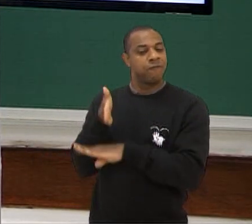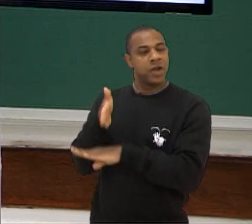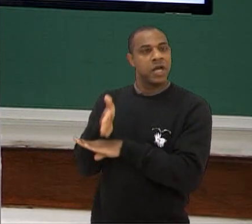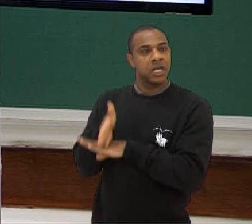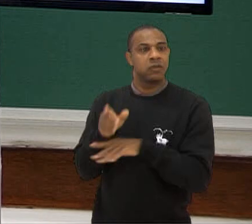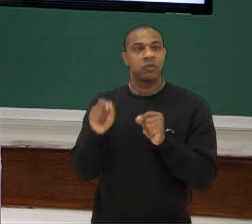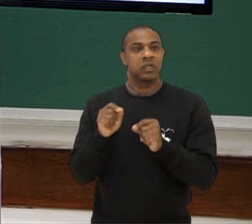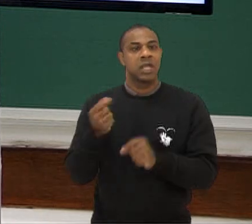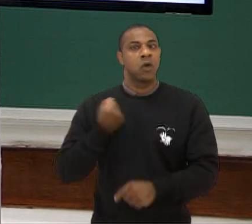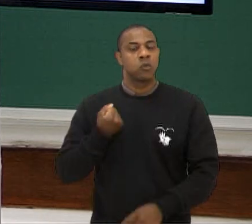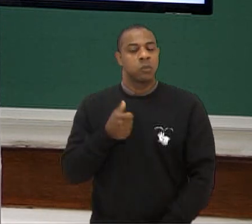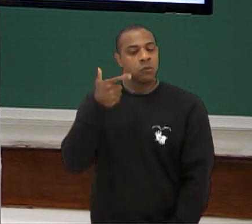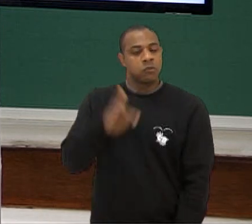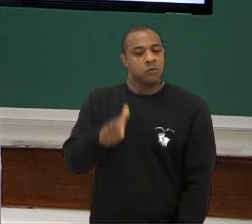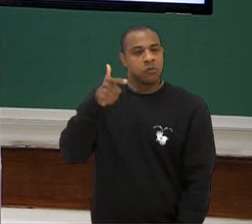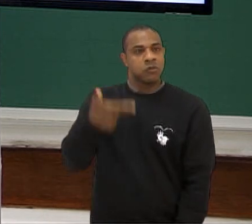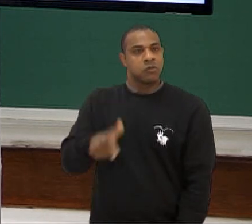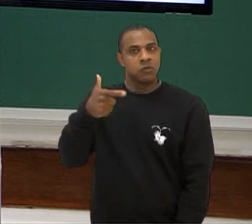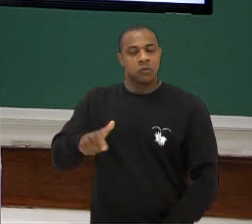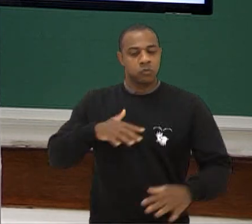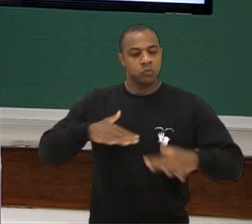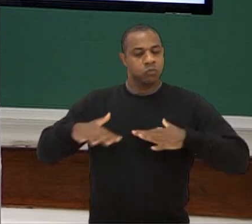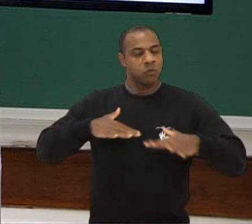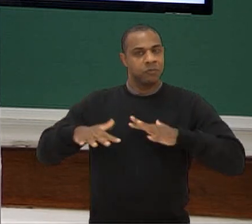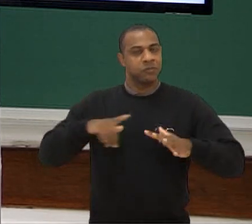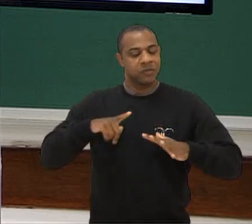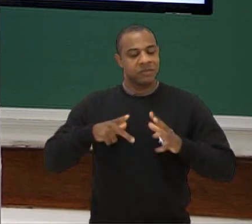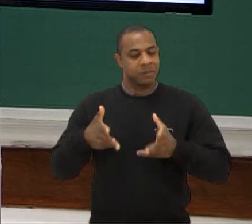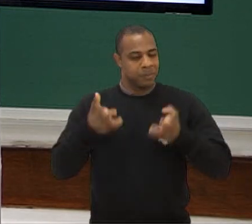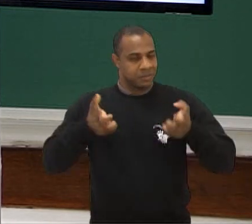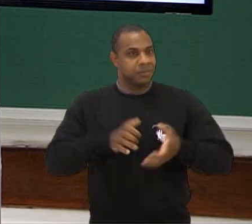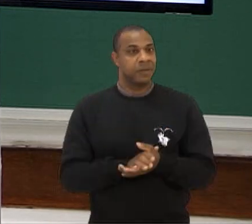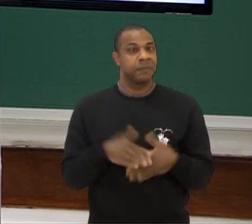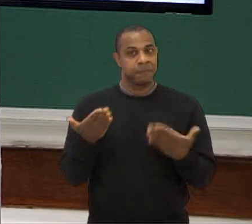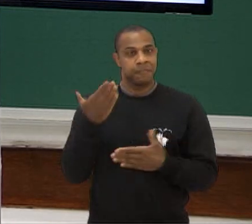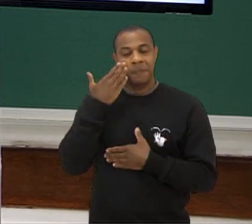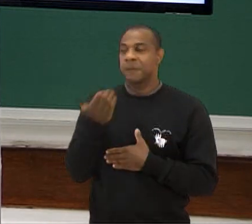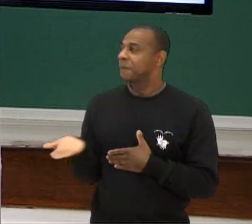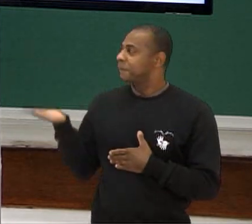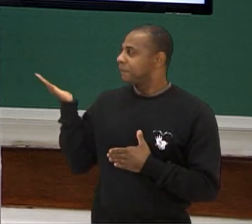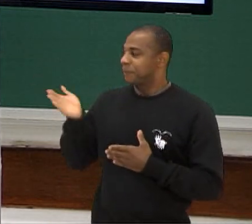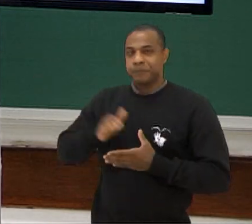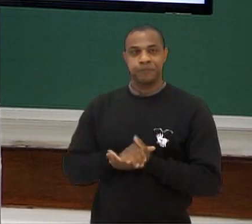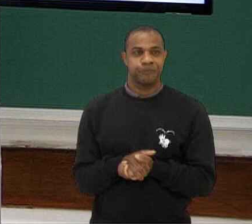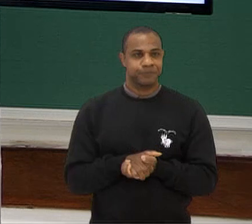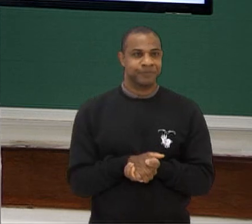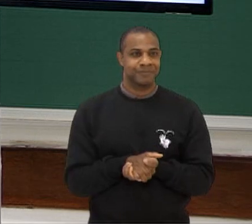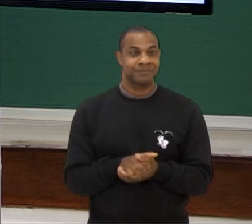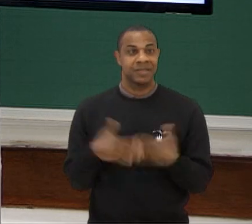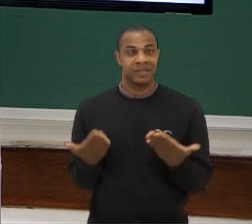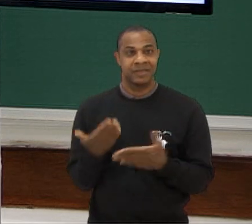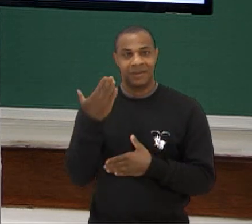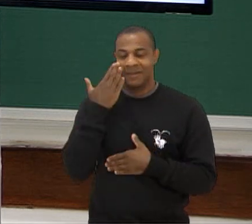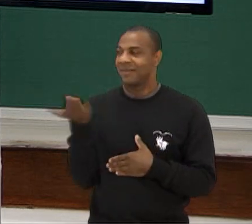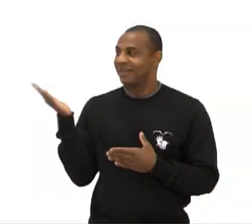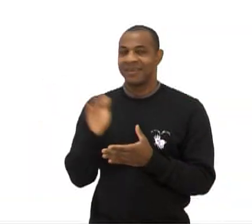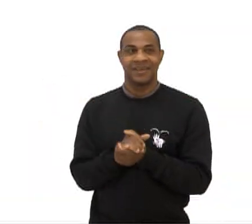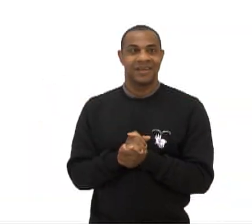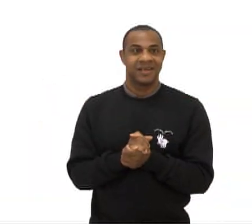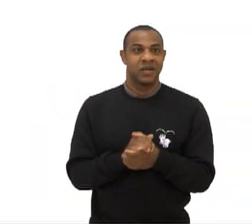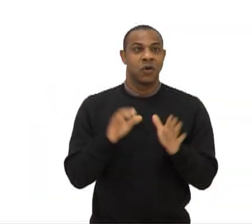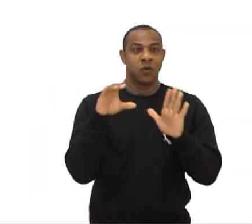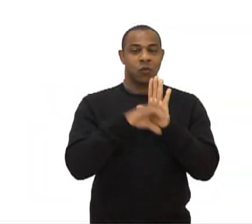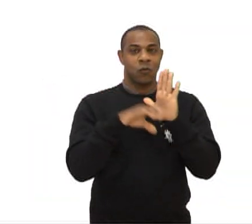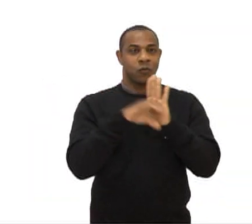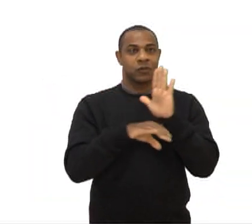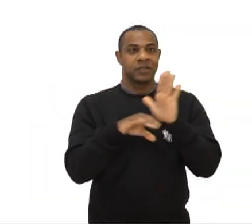é o número de repetições de um dado movimento que você vai ter ali, ok? Vamos avançar para a nossa próxima tela? Então temos aqui, ó, o conceito que